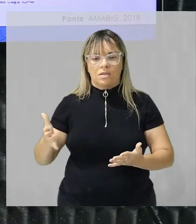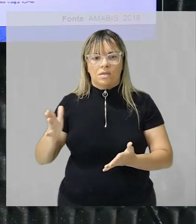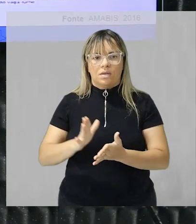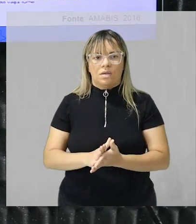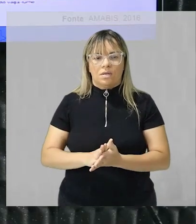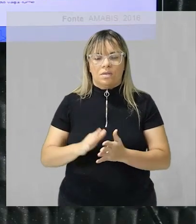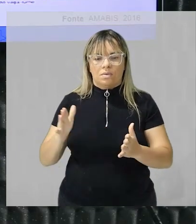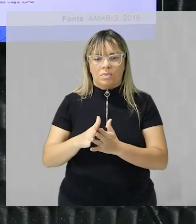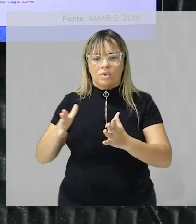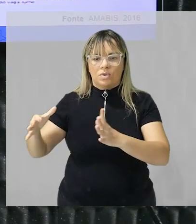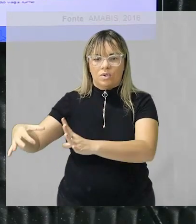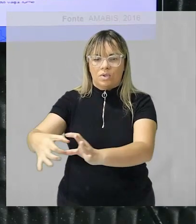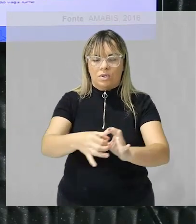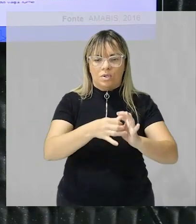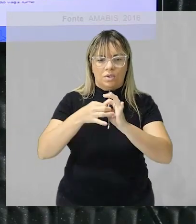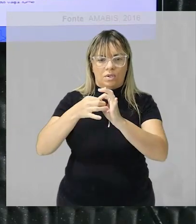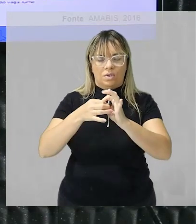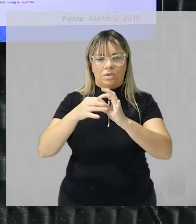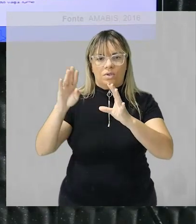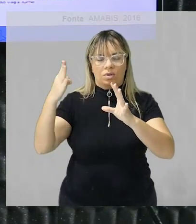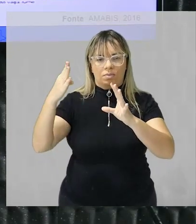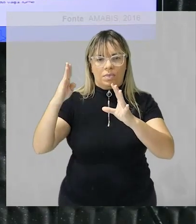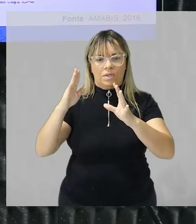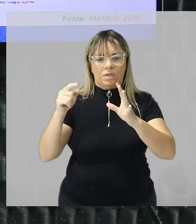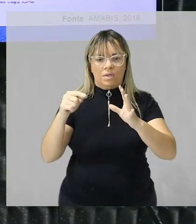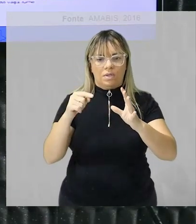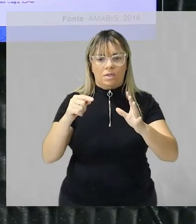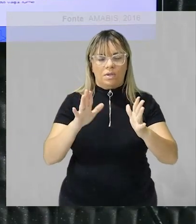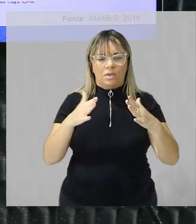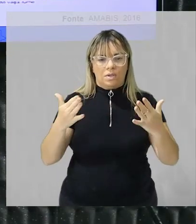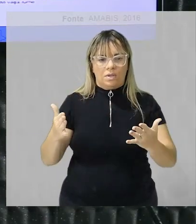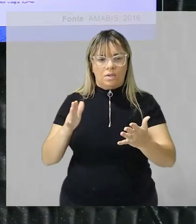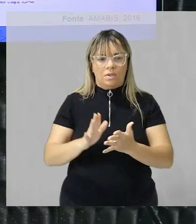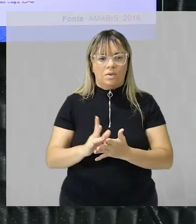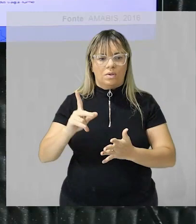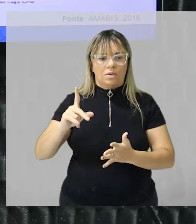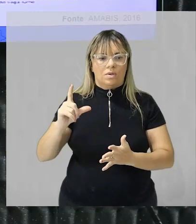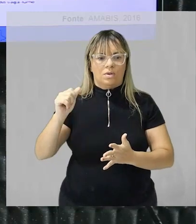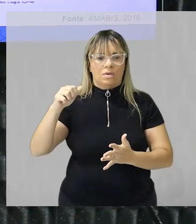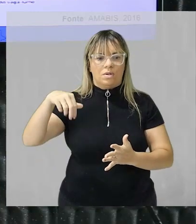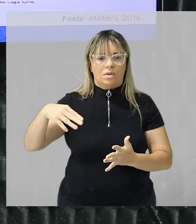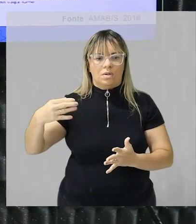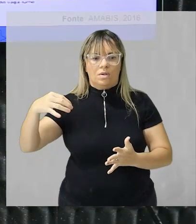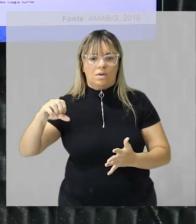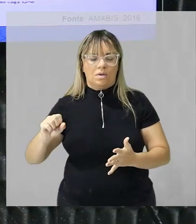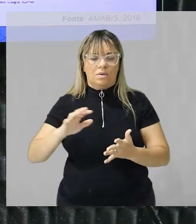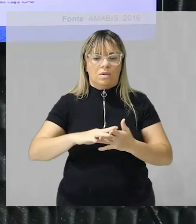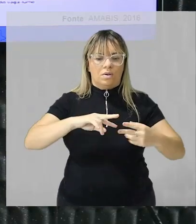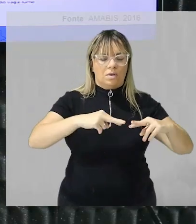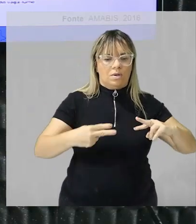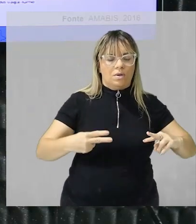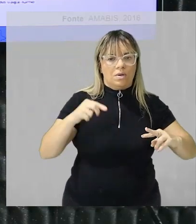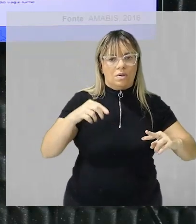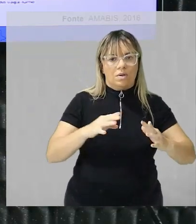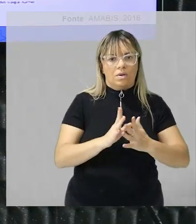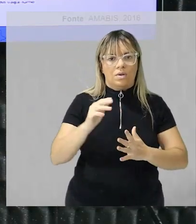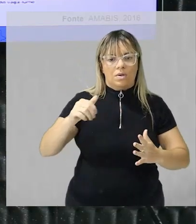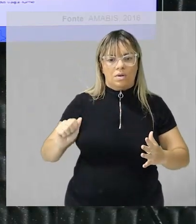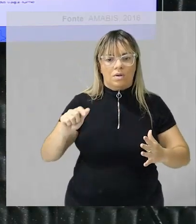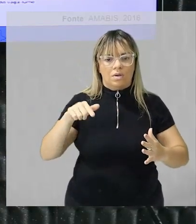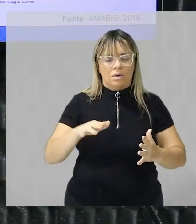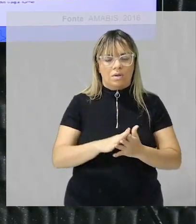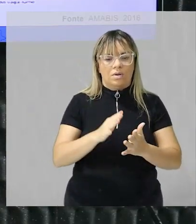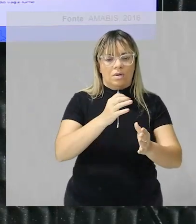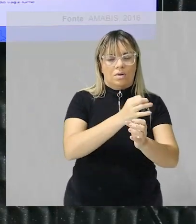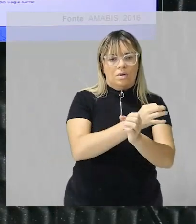pedaços de DNA das células da bactéria, né, de plasmídios, com DNA do vagalume,